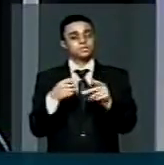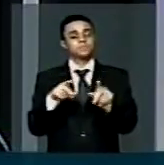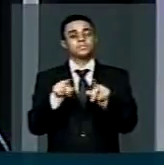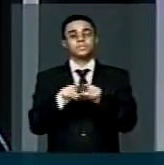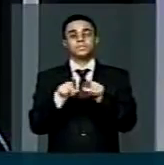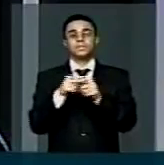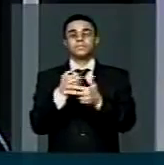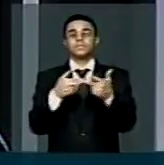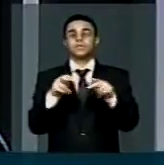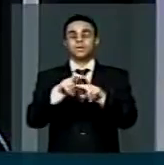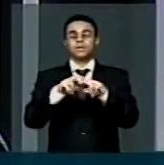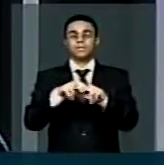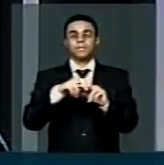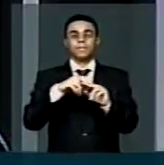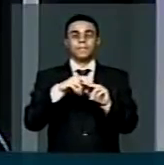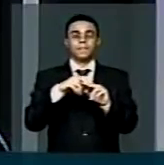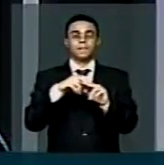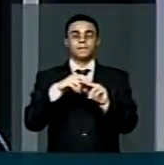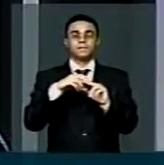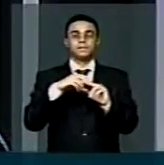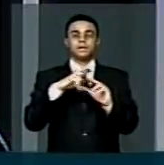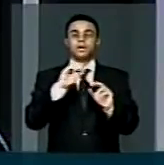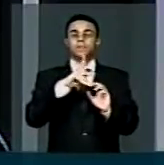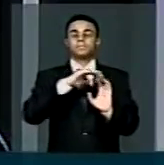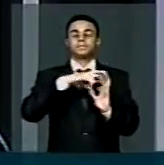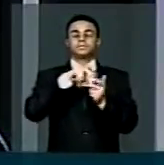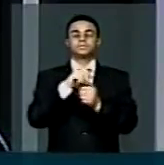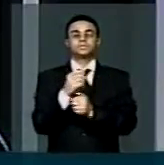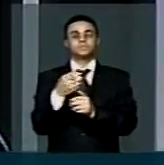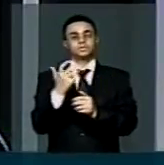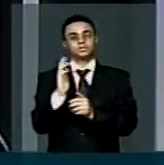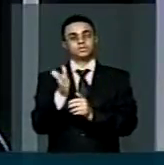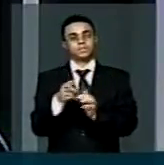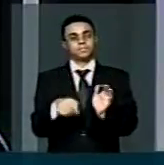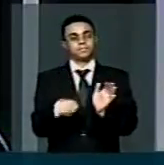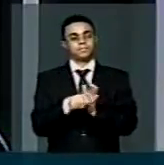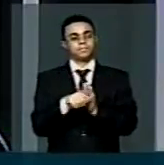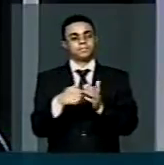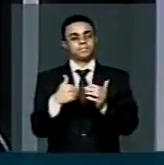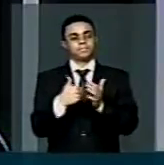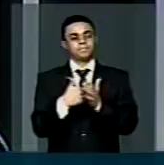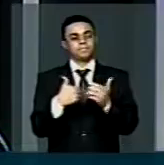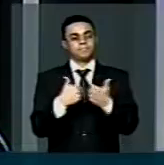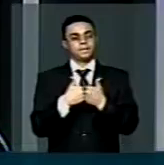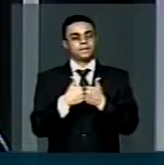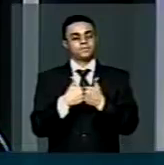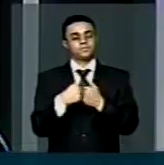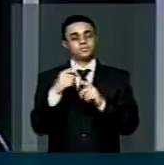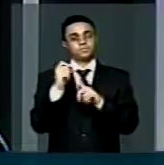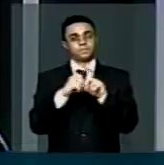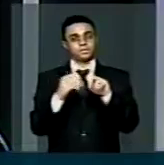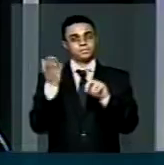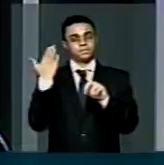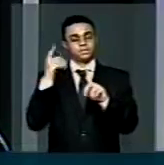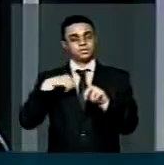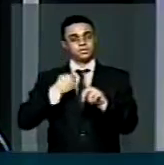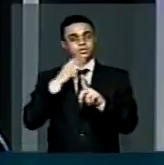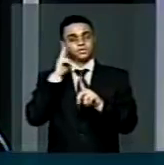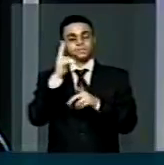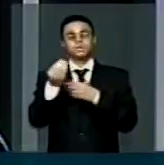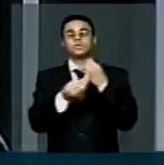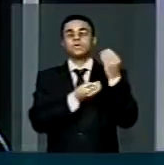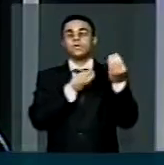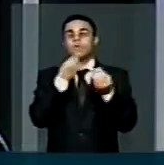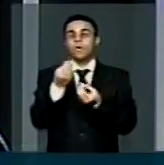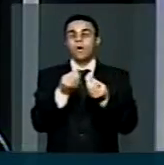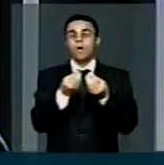quem mais sofre com essa situação? São os mesmos de sempre, como eu já disse. No mês passado, vimos a maneira absolutamente brutal